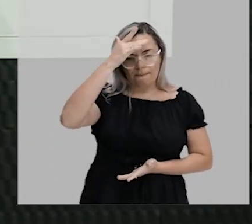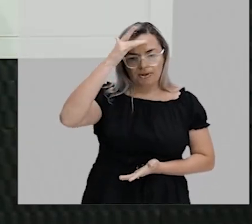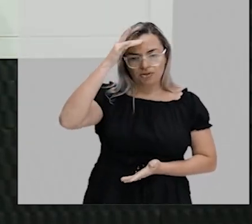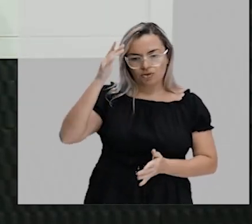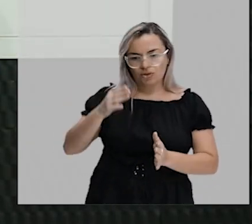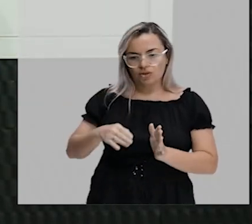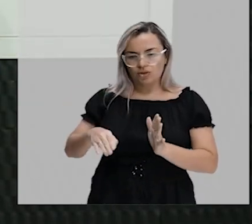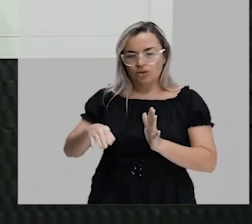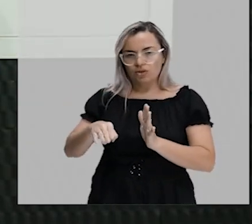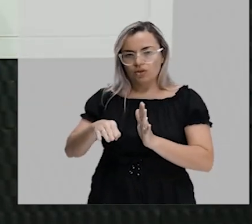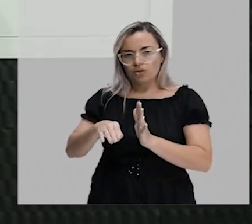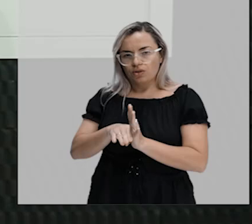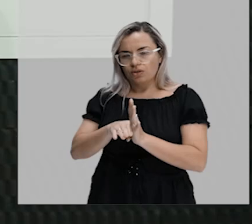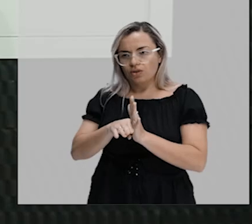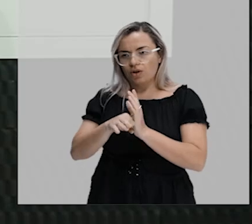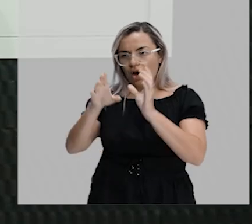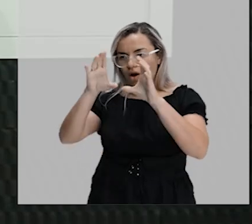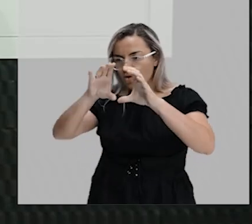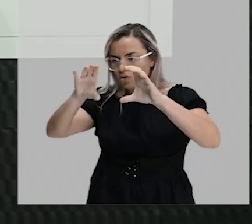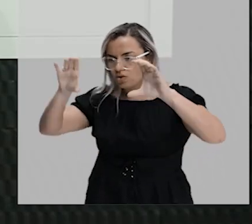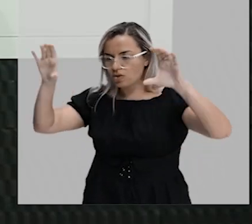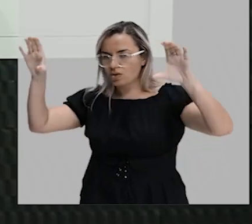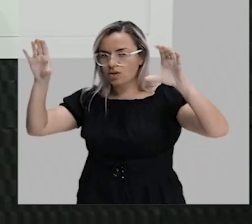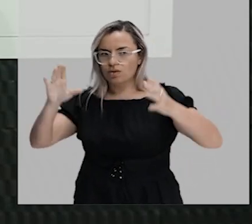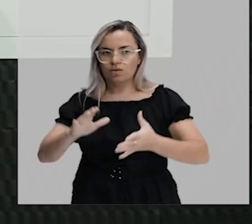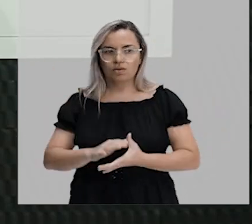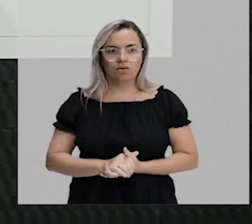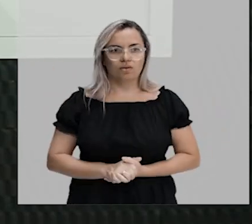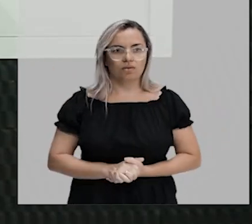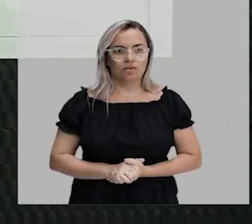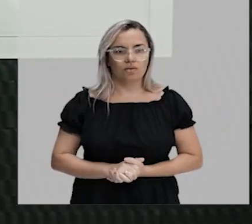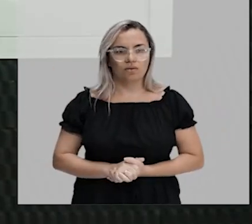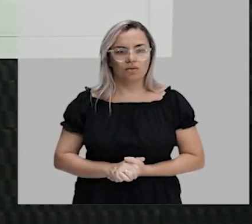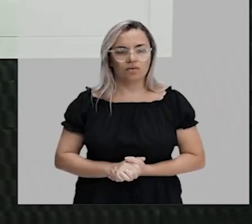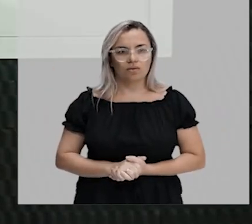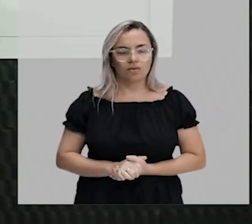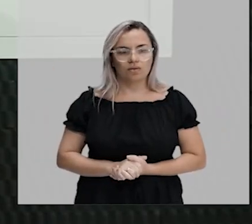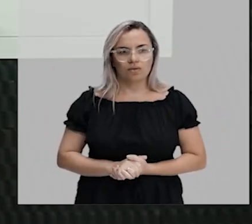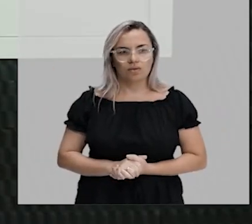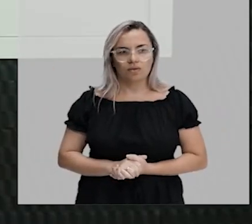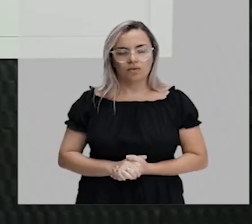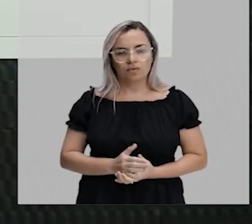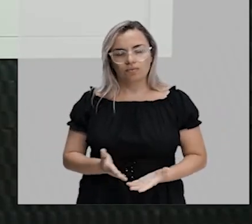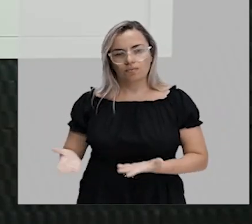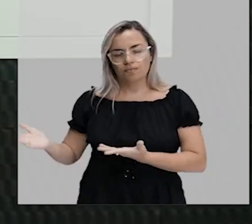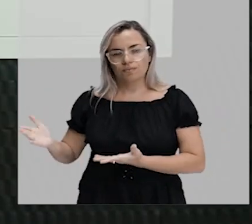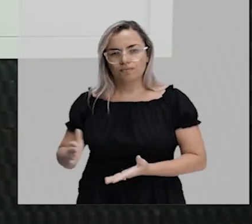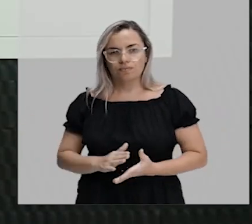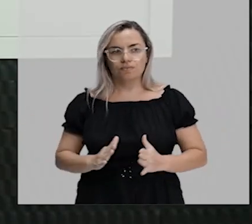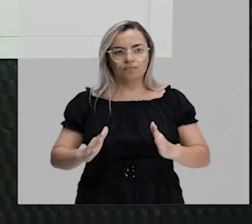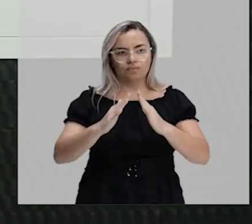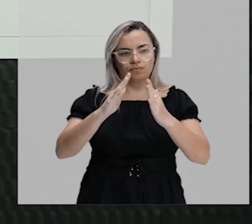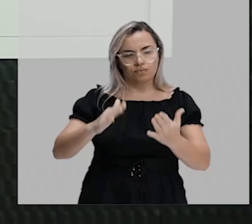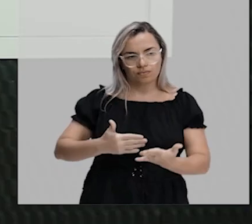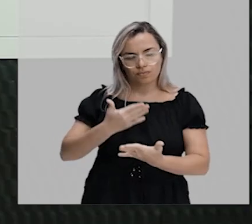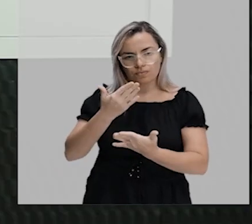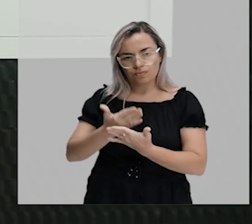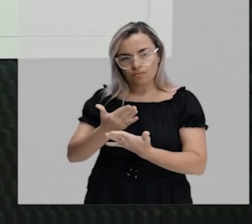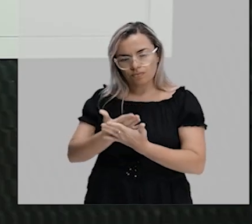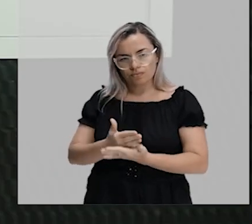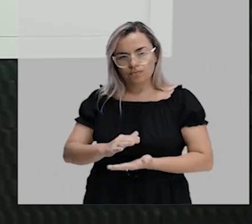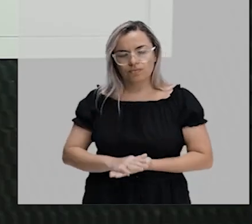Patrística e escolástica, certo? Dentro da patrística, o nosso grande